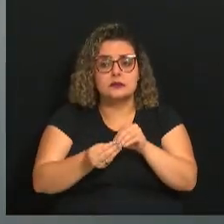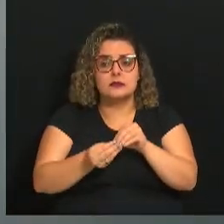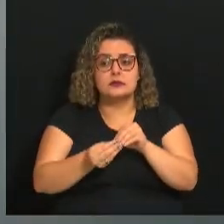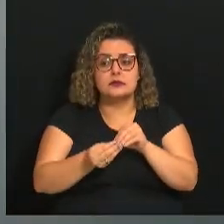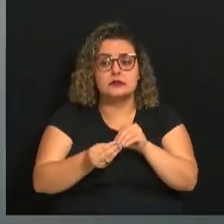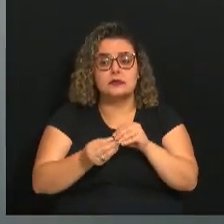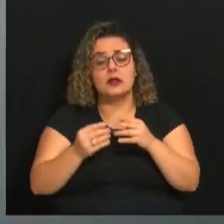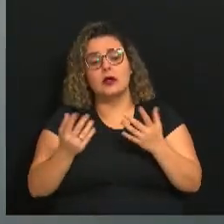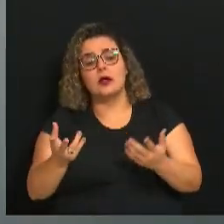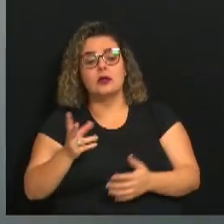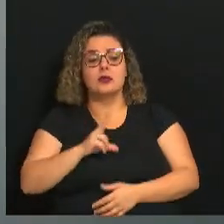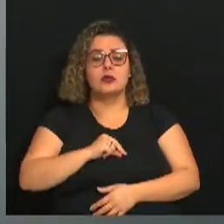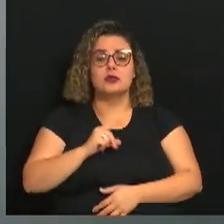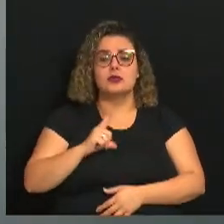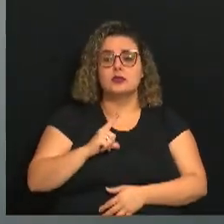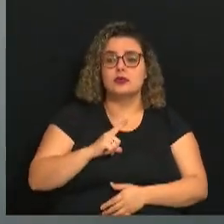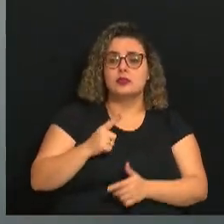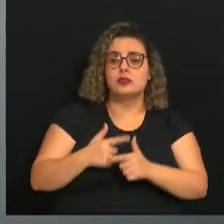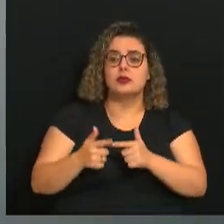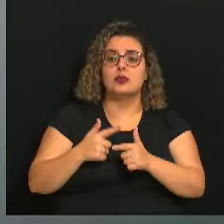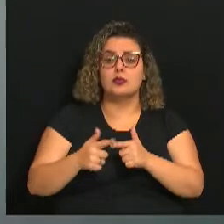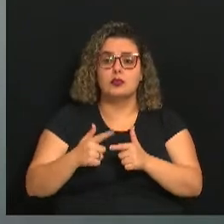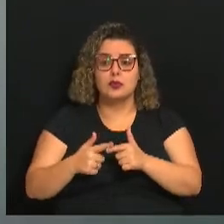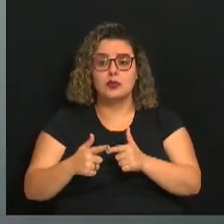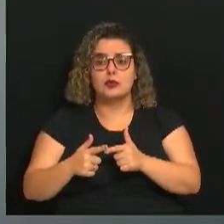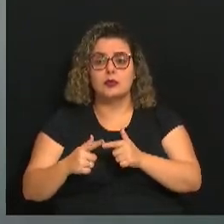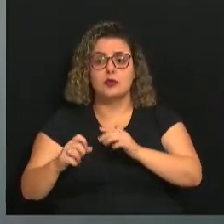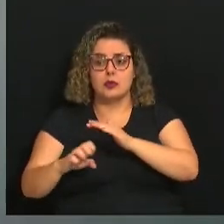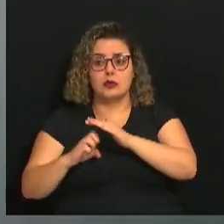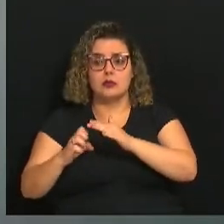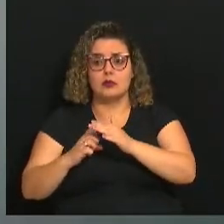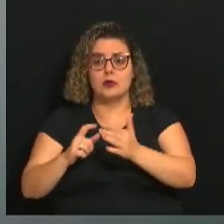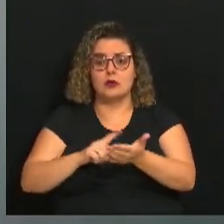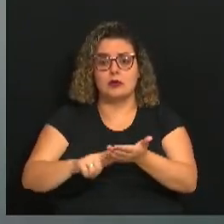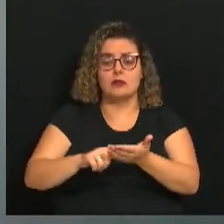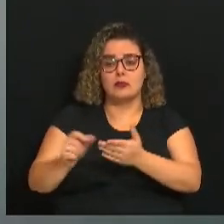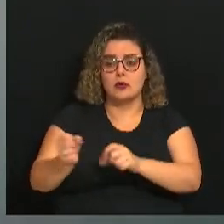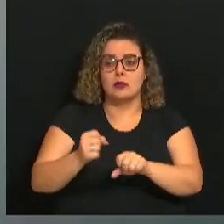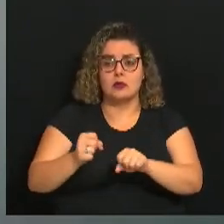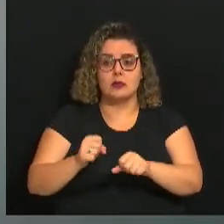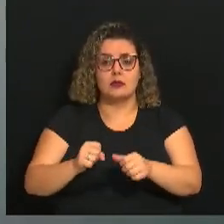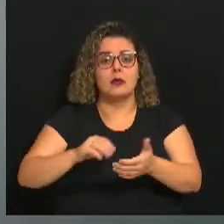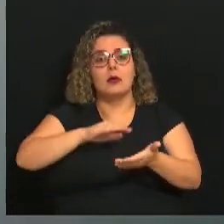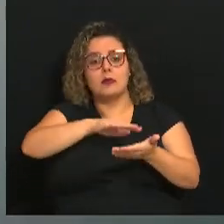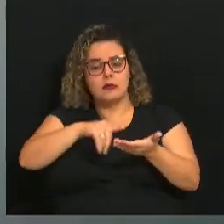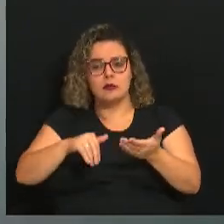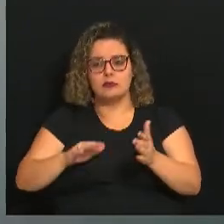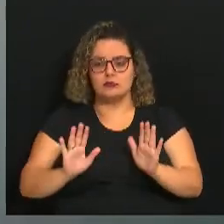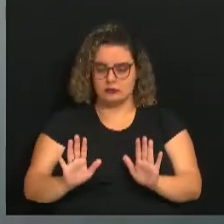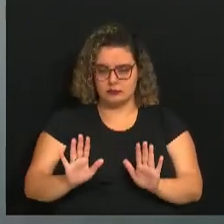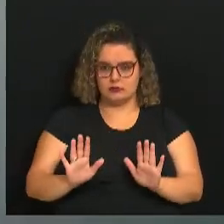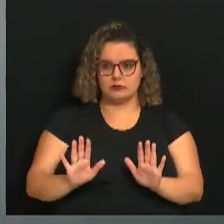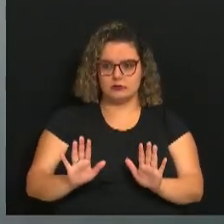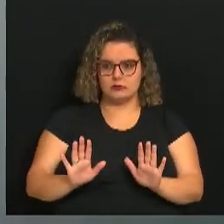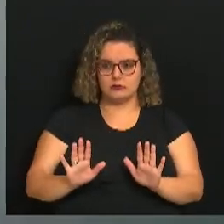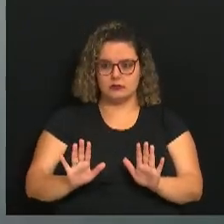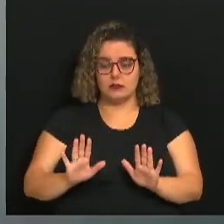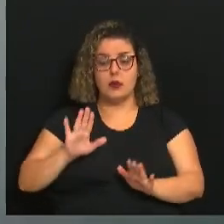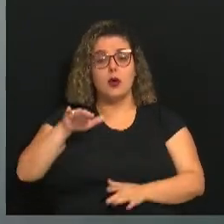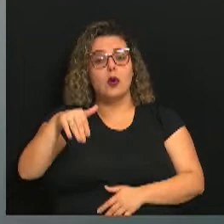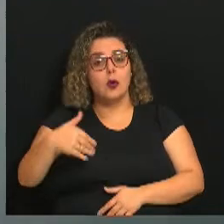um problema recente com a empresa de limpeza. Vocês podiam tirar a empresa, colocar... Não. Quando a empresa